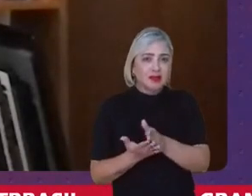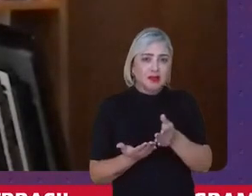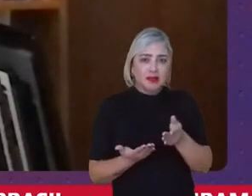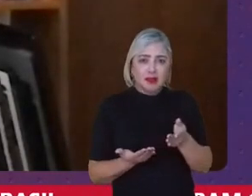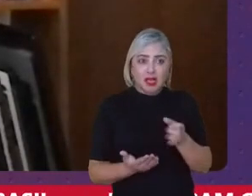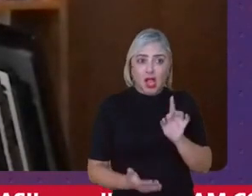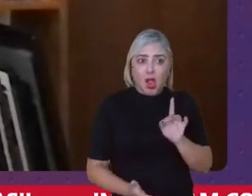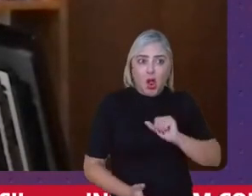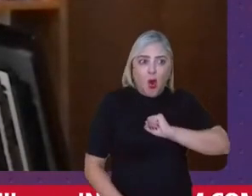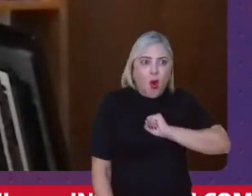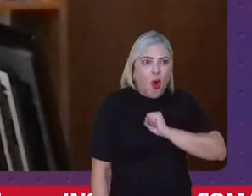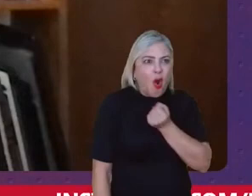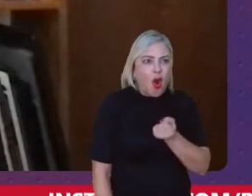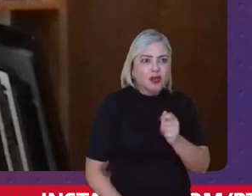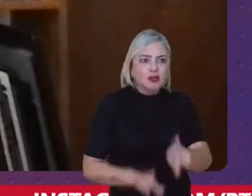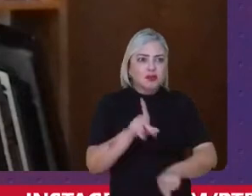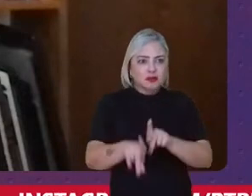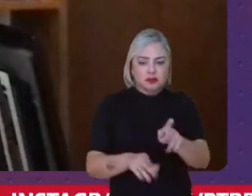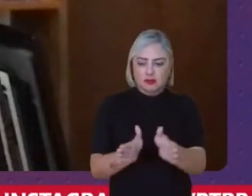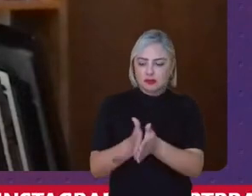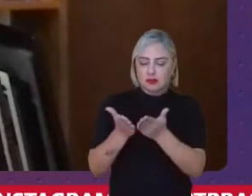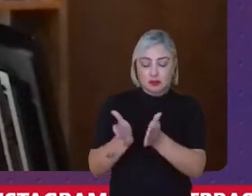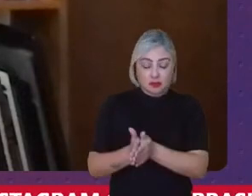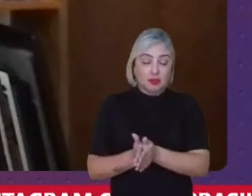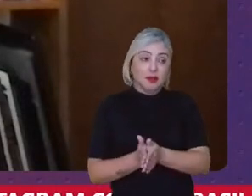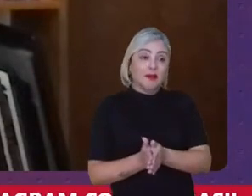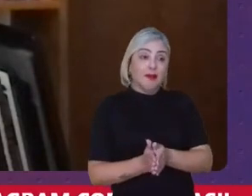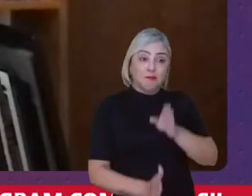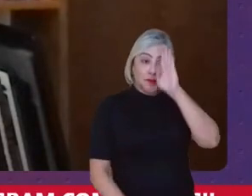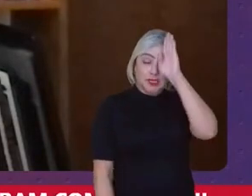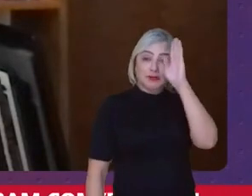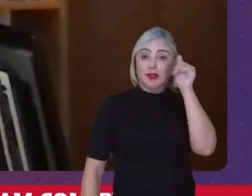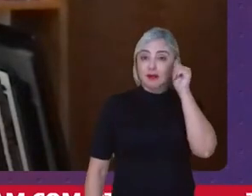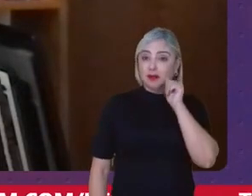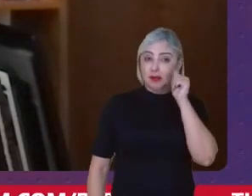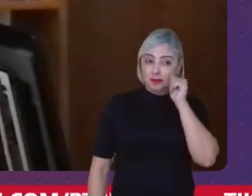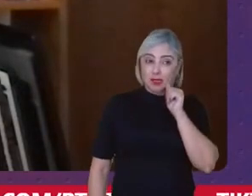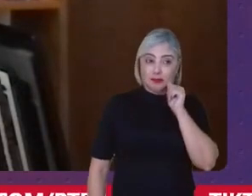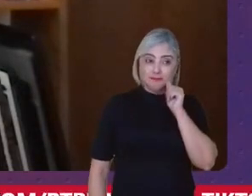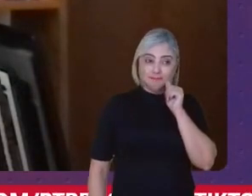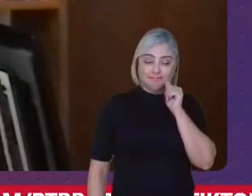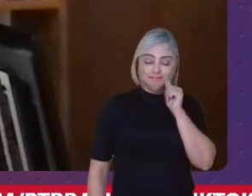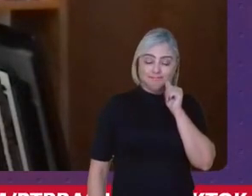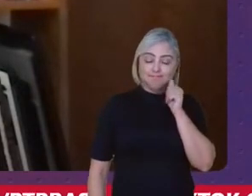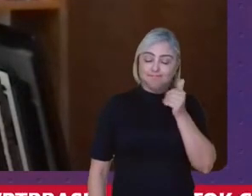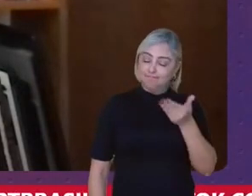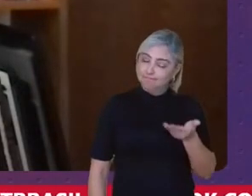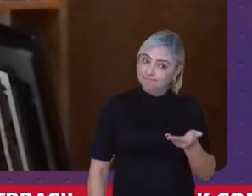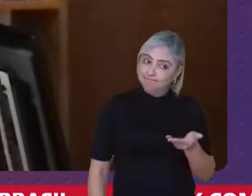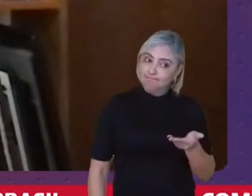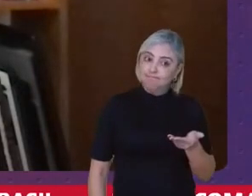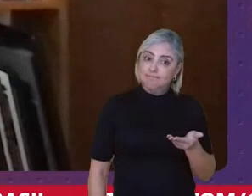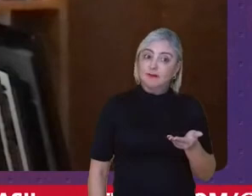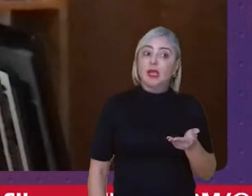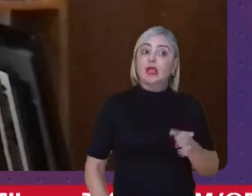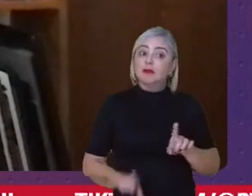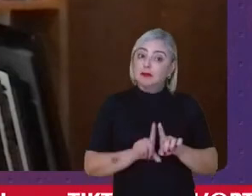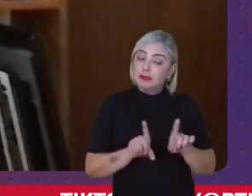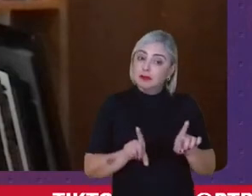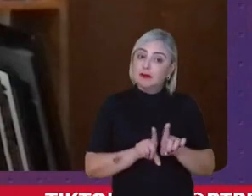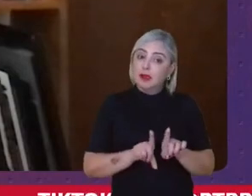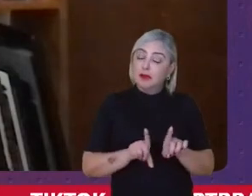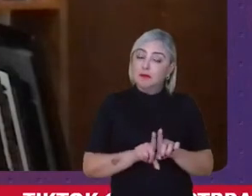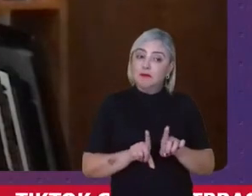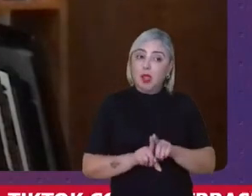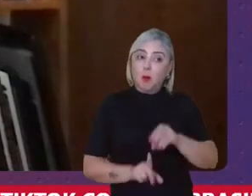preconceituoso, não só tem ódio da população pobre, em especial das mulheres, isso é misoginia, né? Como